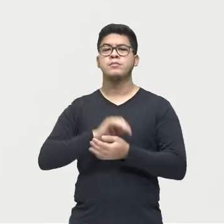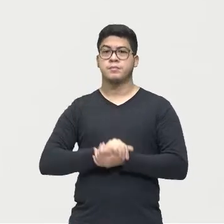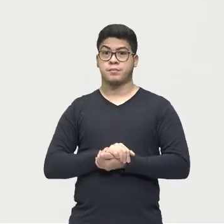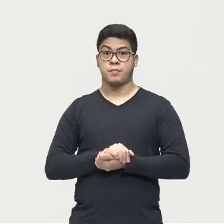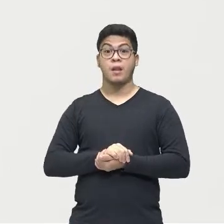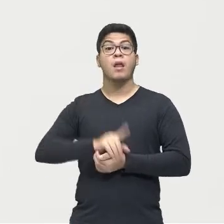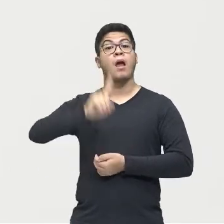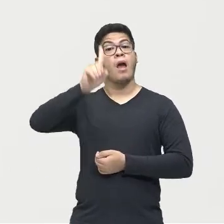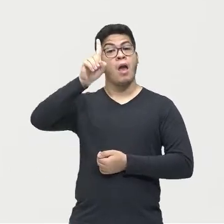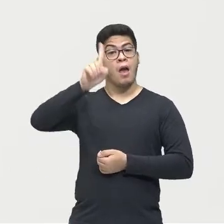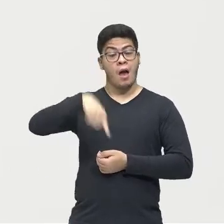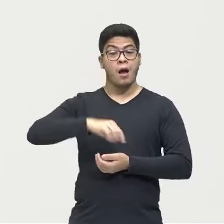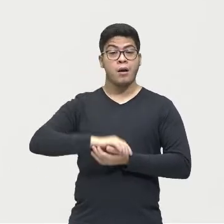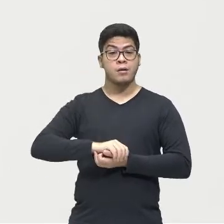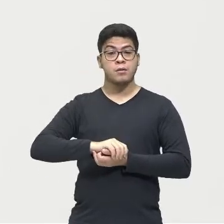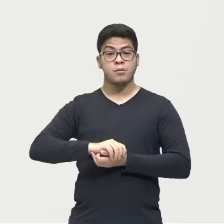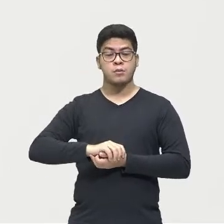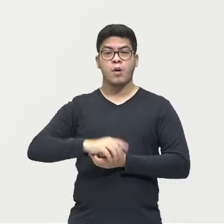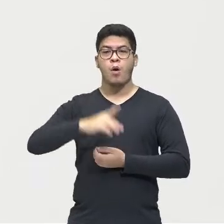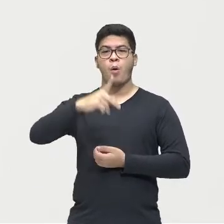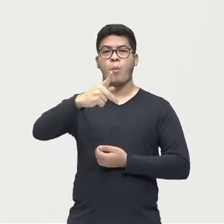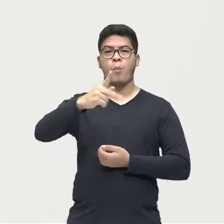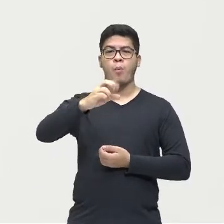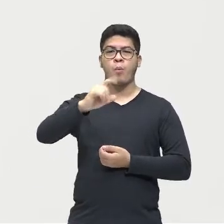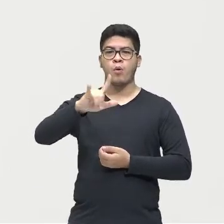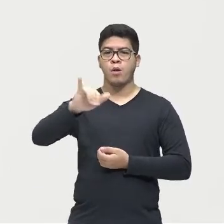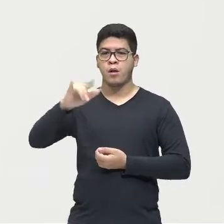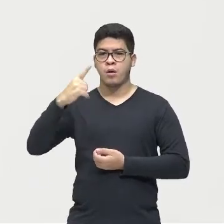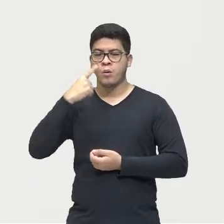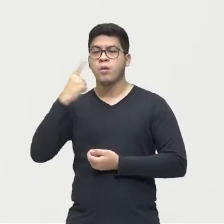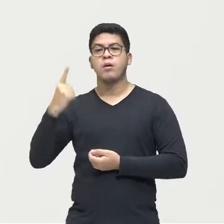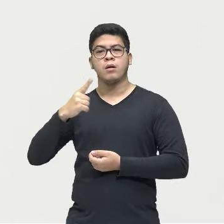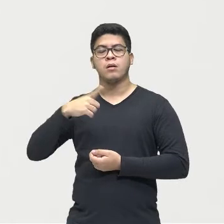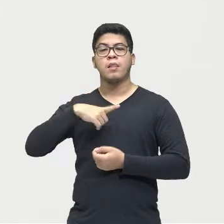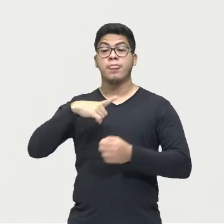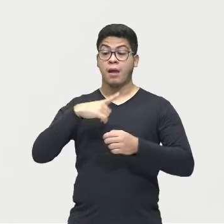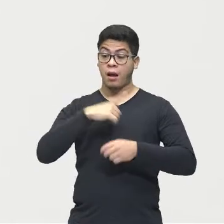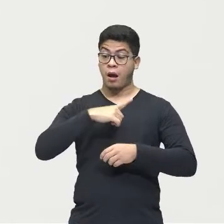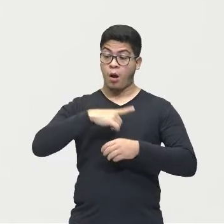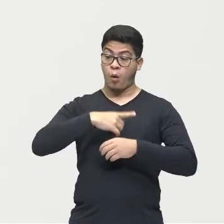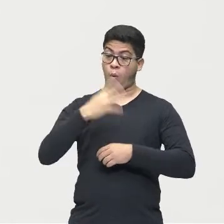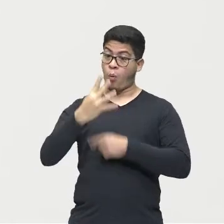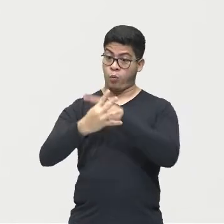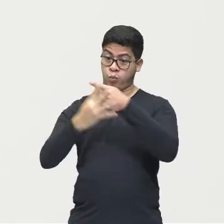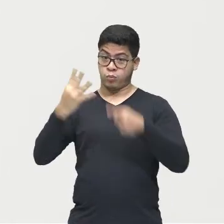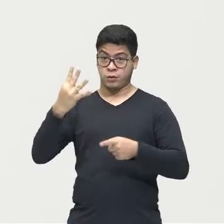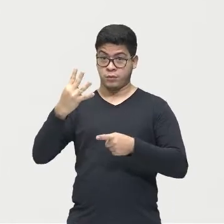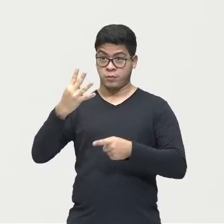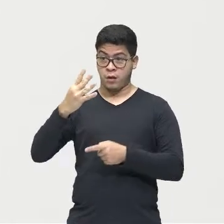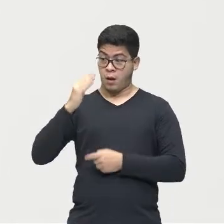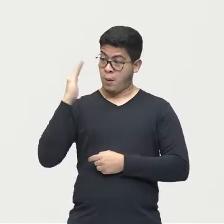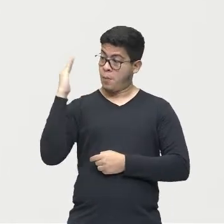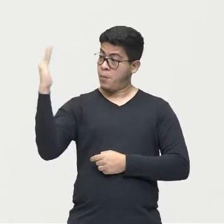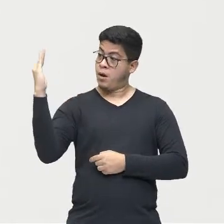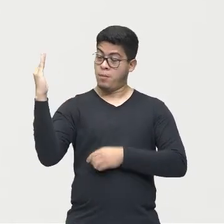Paralelogramos. São polígonos de 4 lados em que seus lados opostos são